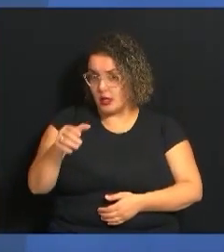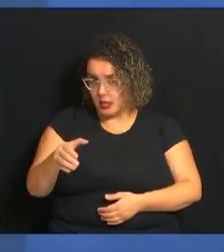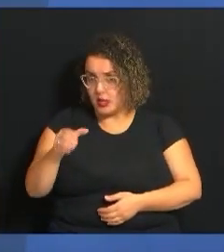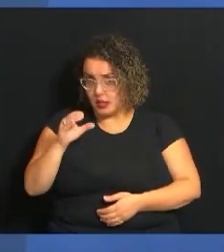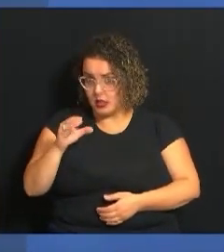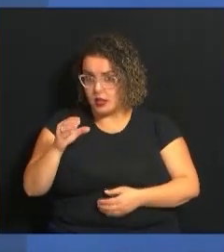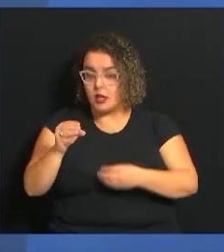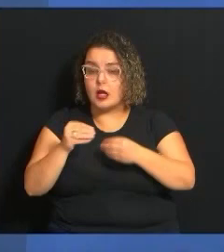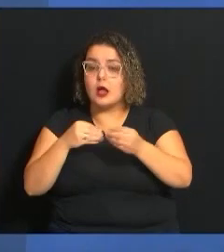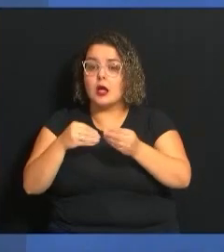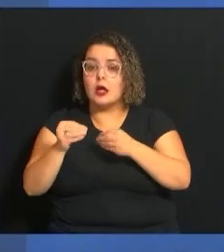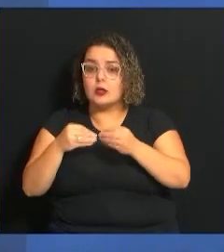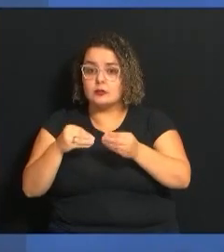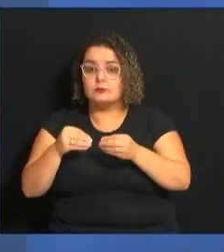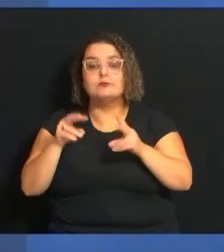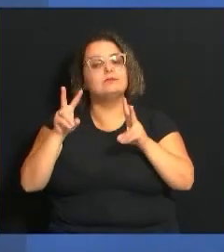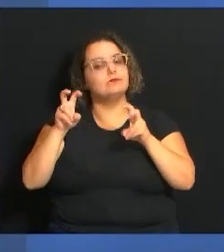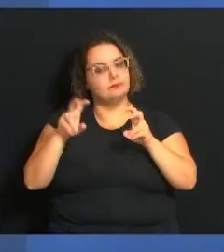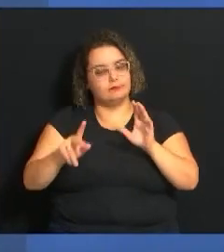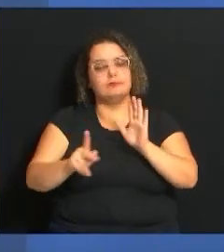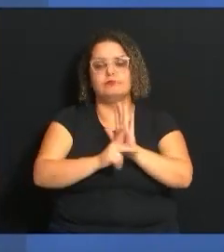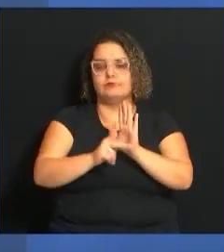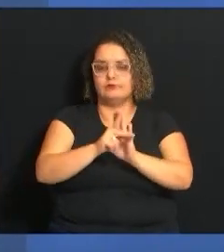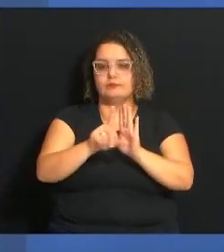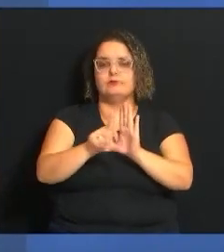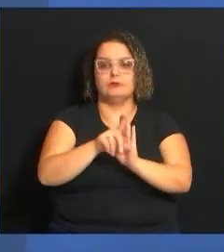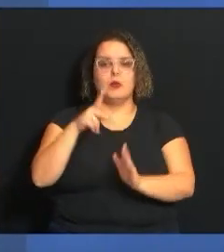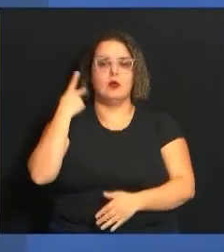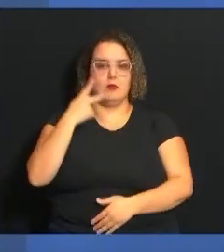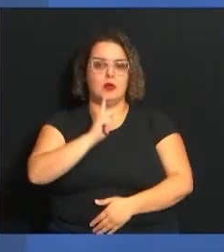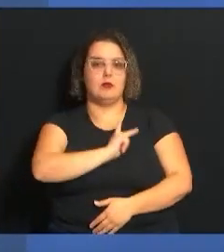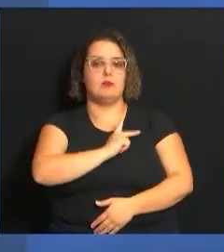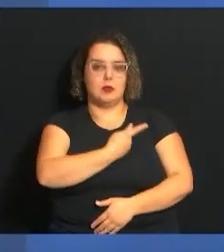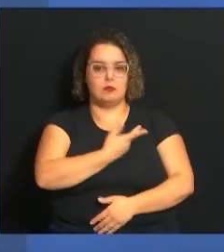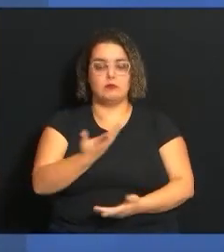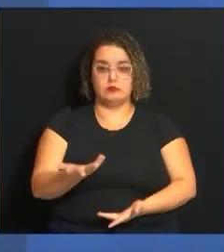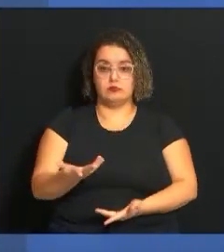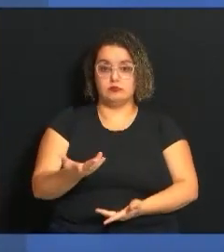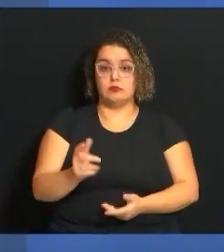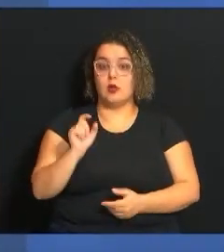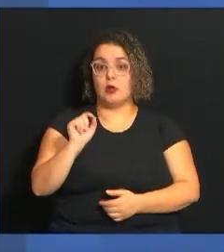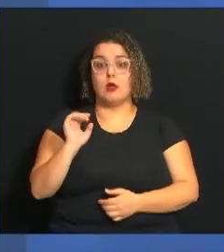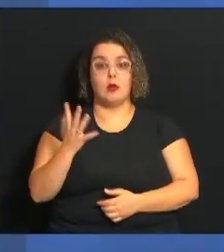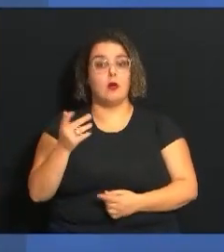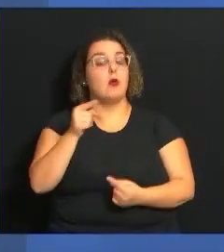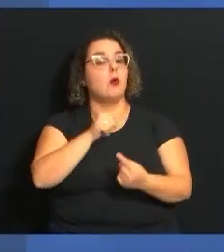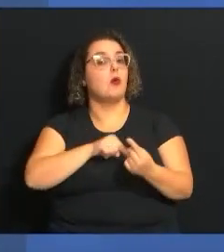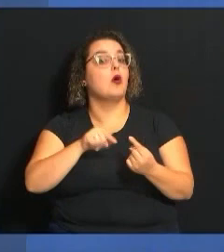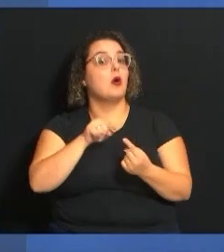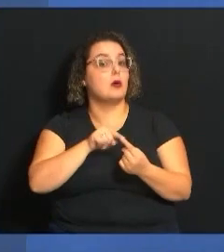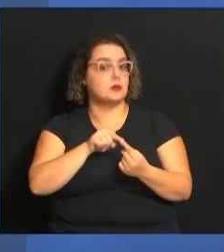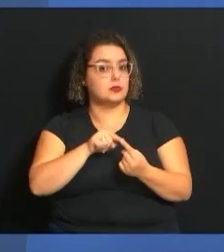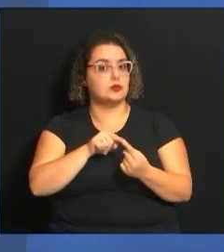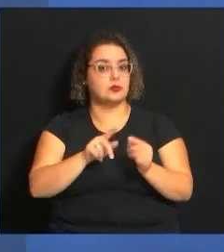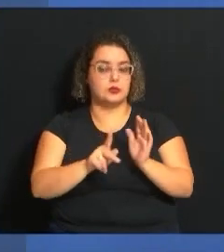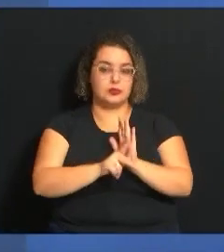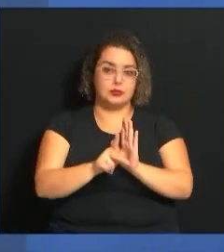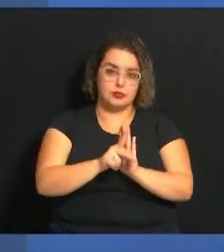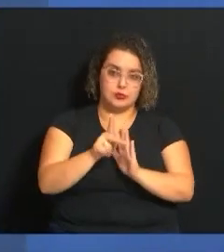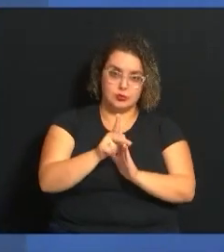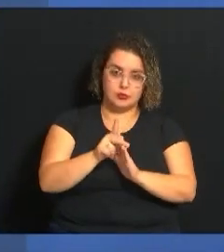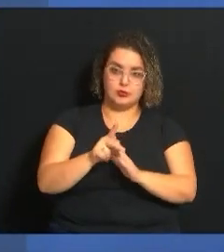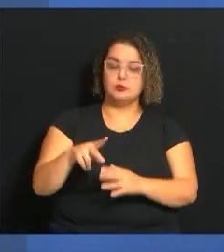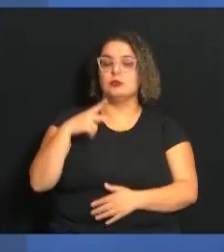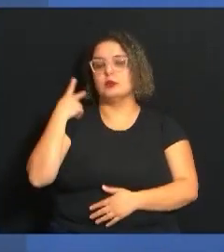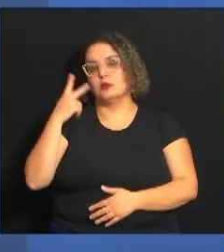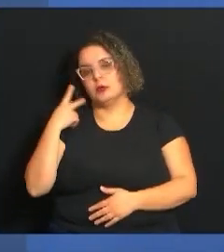plástico é tema de projeto de lei do vereador Paulo Haddad. É o seguinte, o objetivo desse projeto de lei do vereador